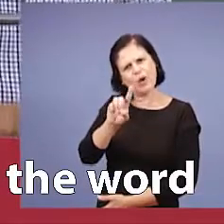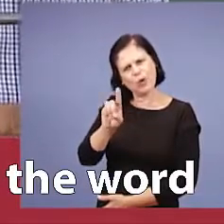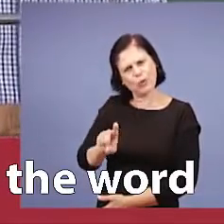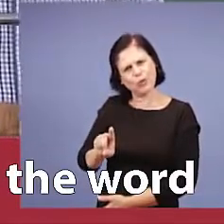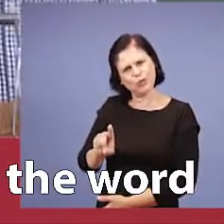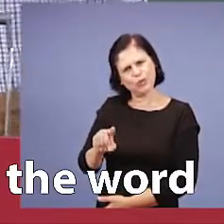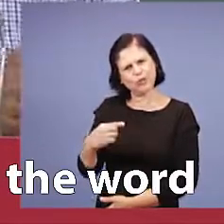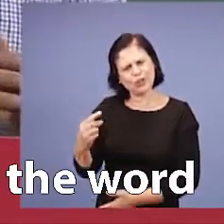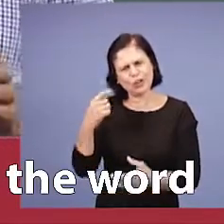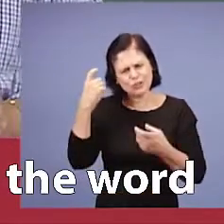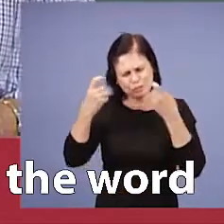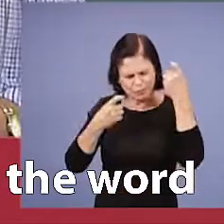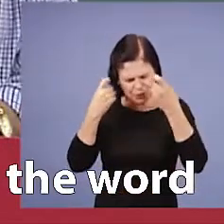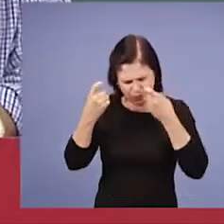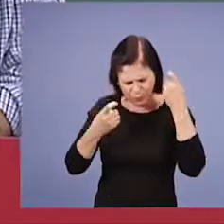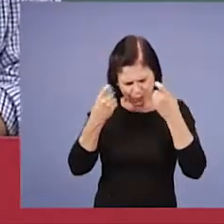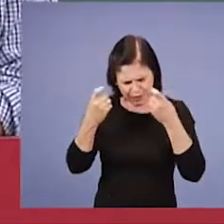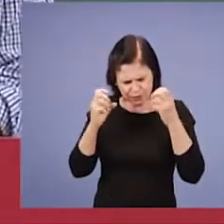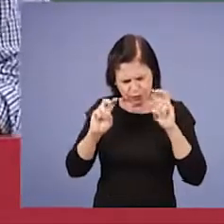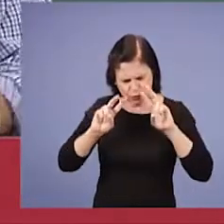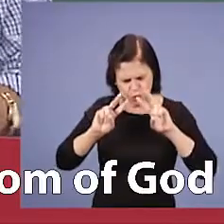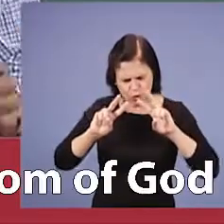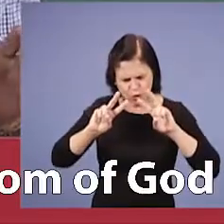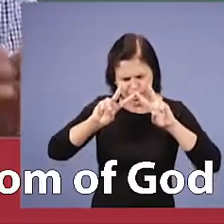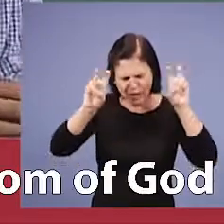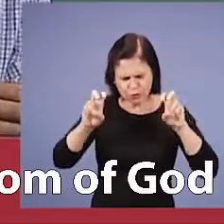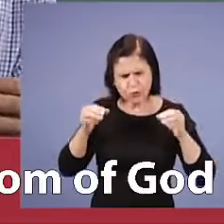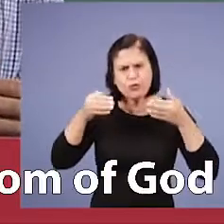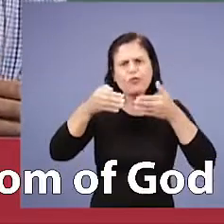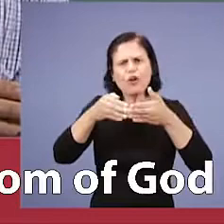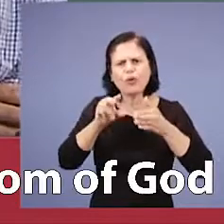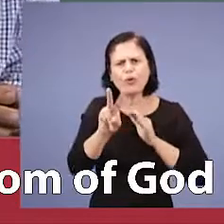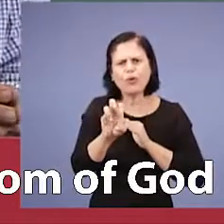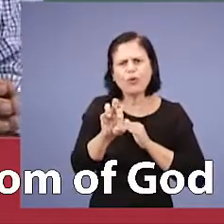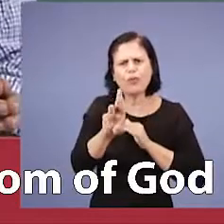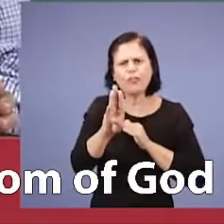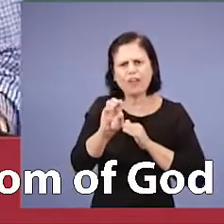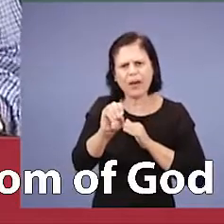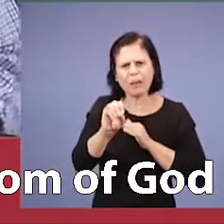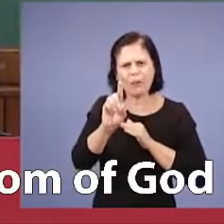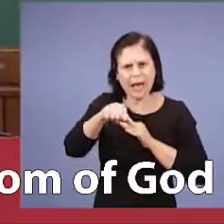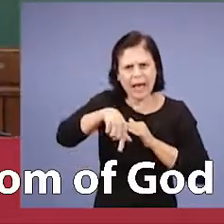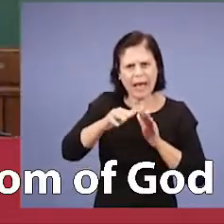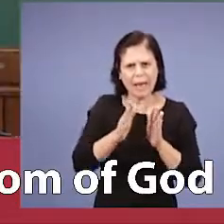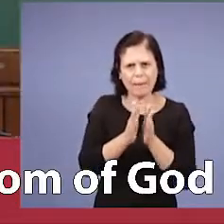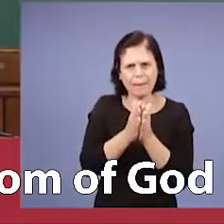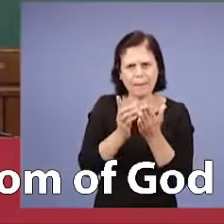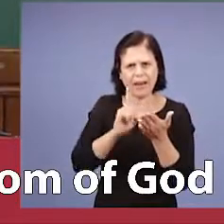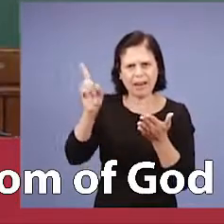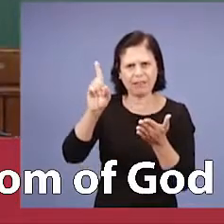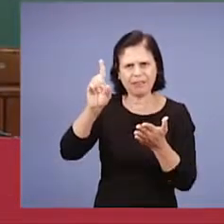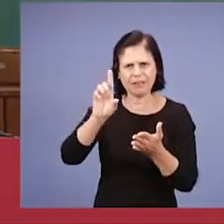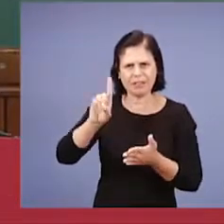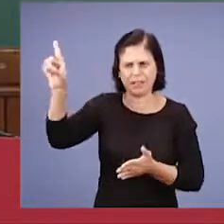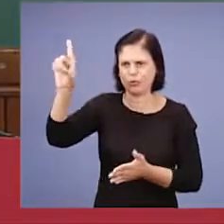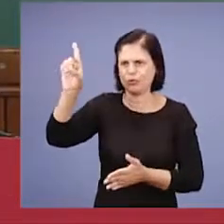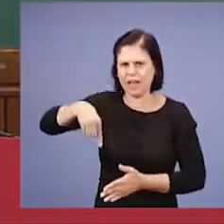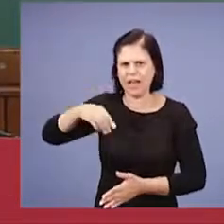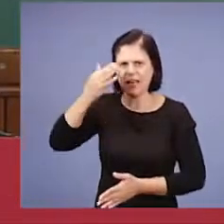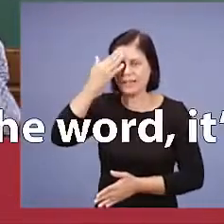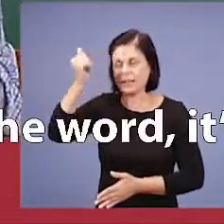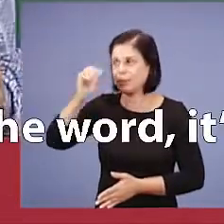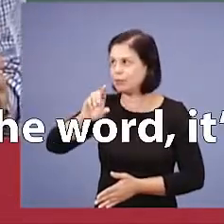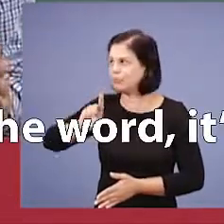nossa preocupação é sobre o verbo que a palavra de deus é a sabedoria de deus